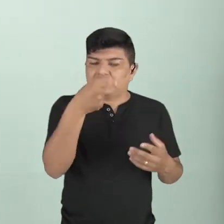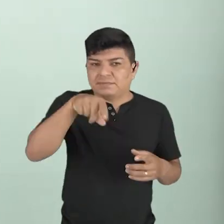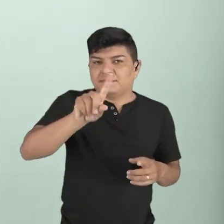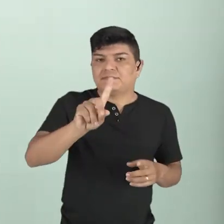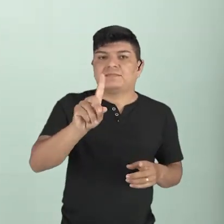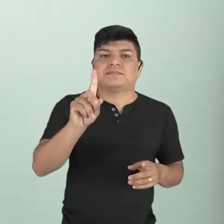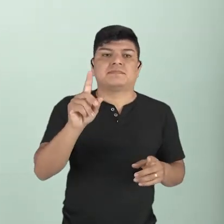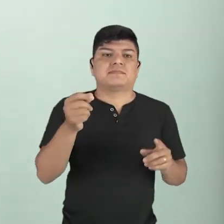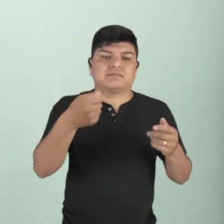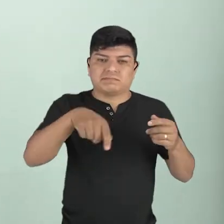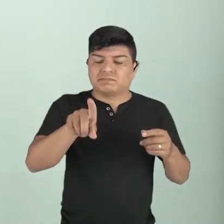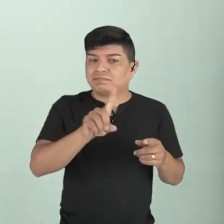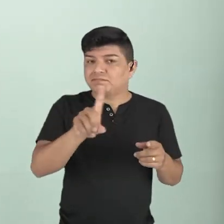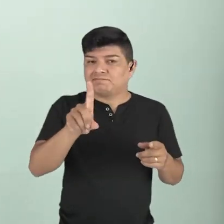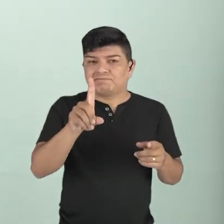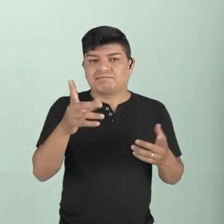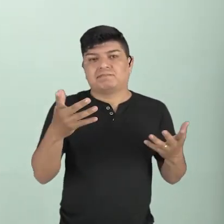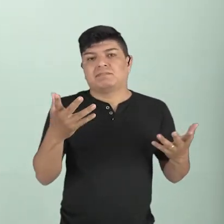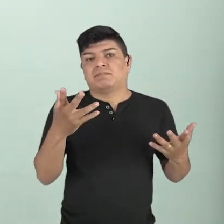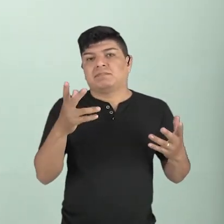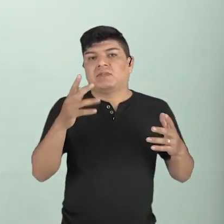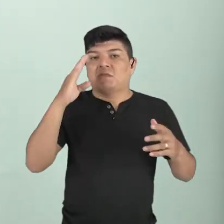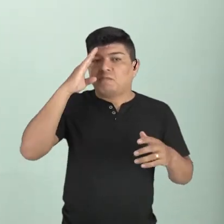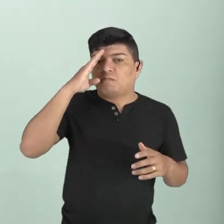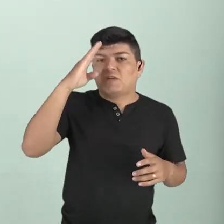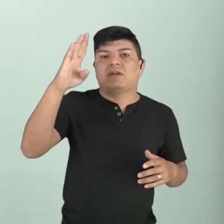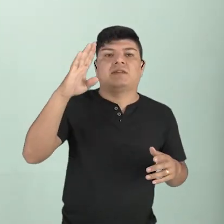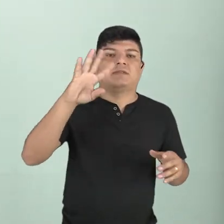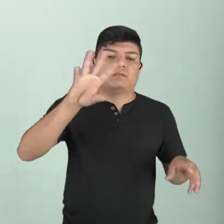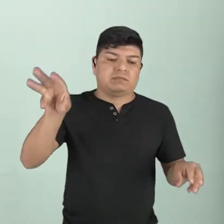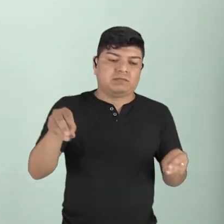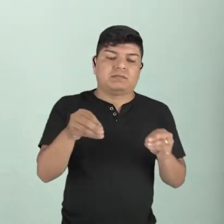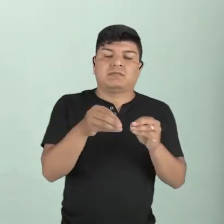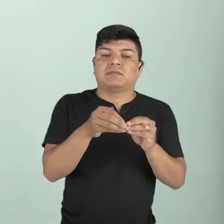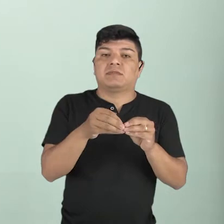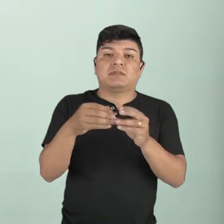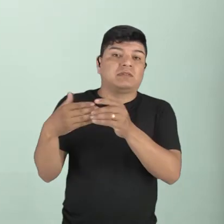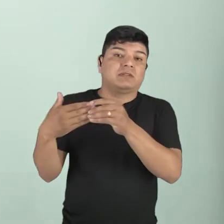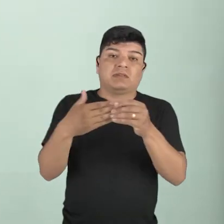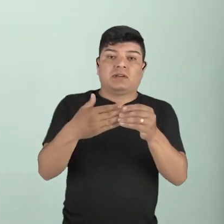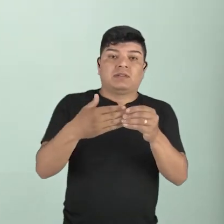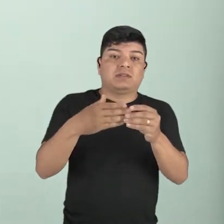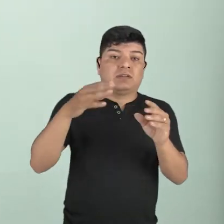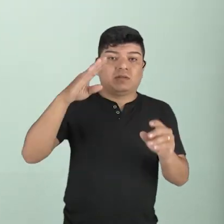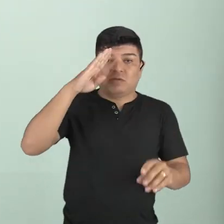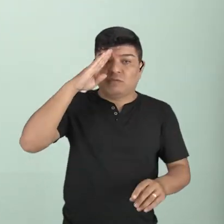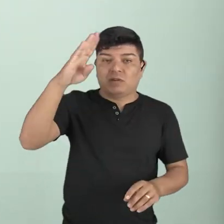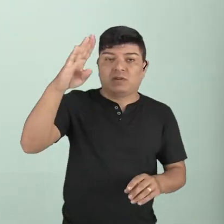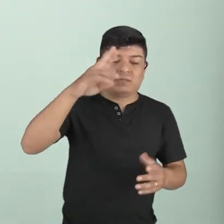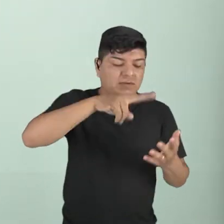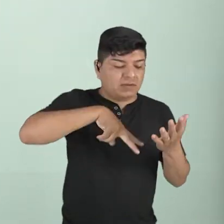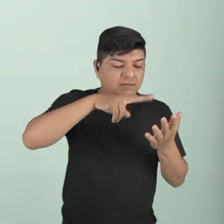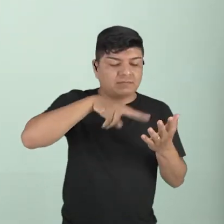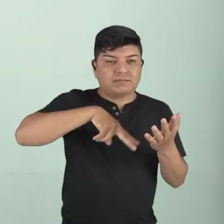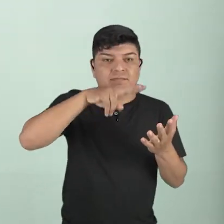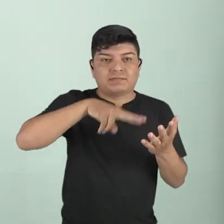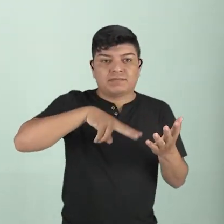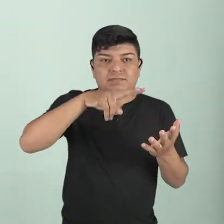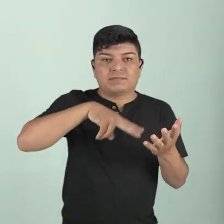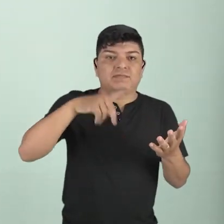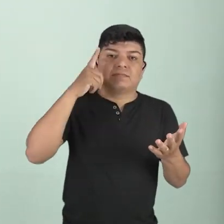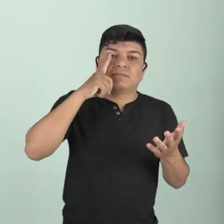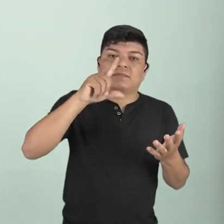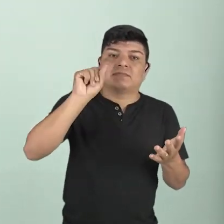sem justificativas. O principal, resumir é isso, é trazer o principal, fazer essa leitura e